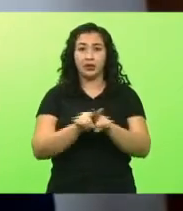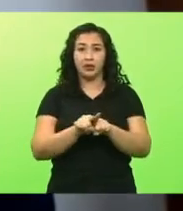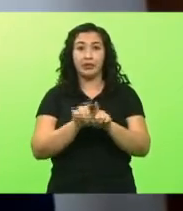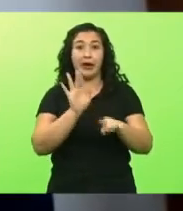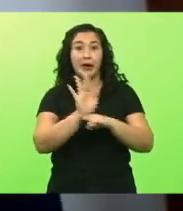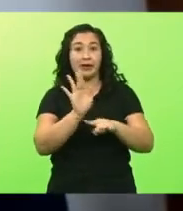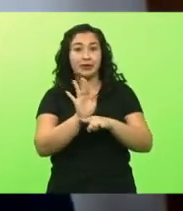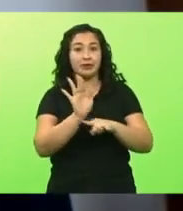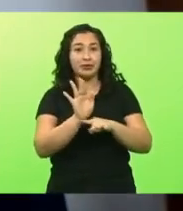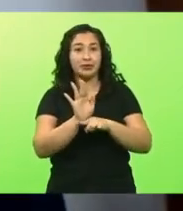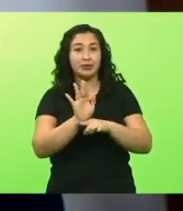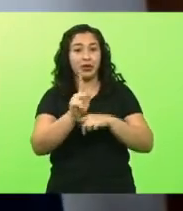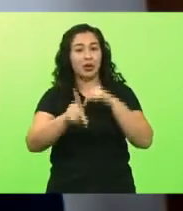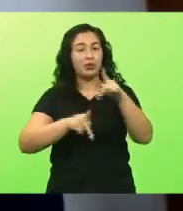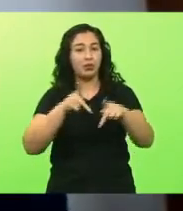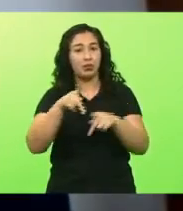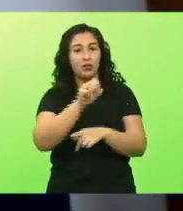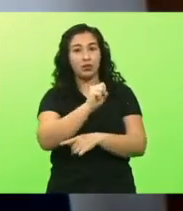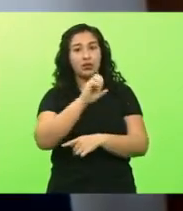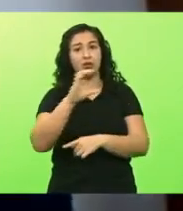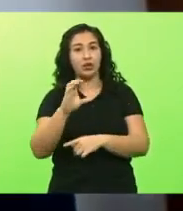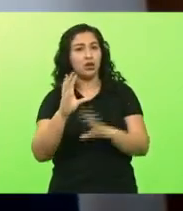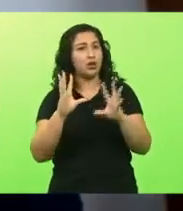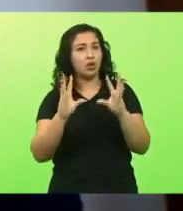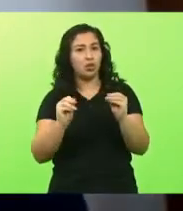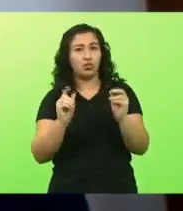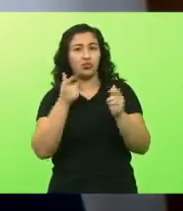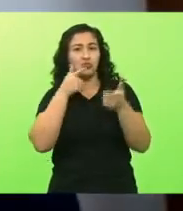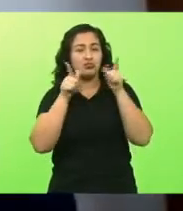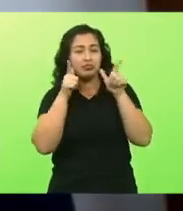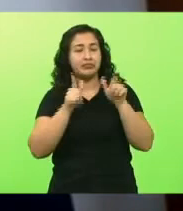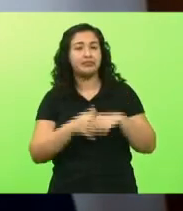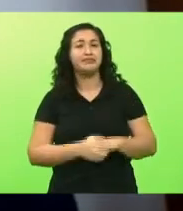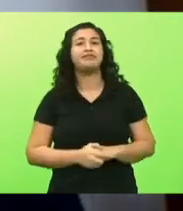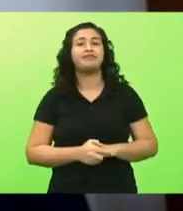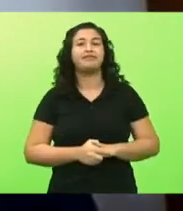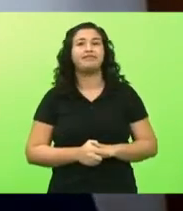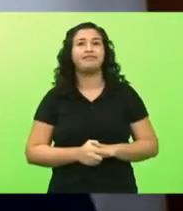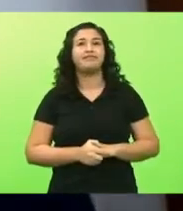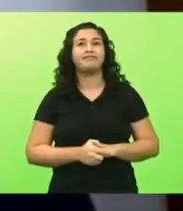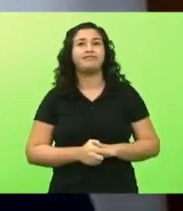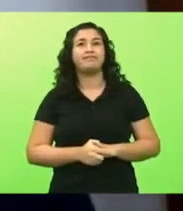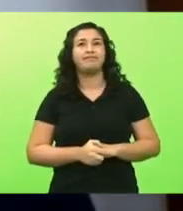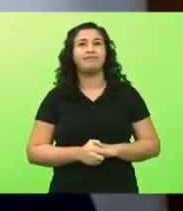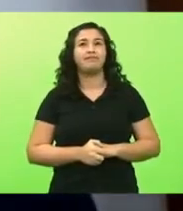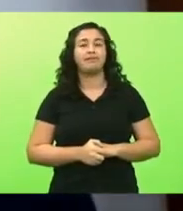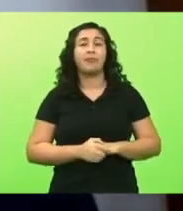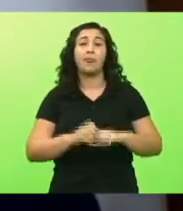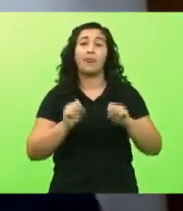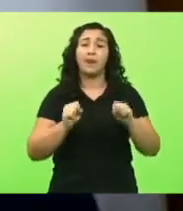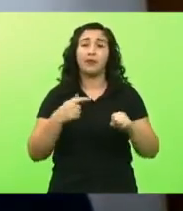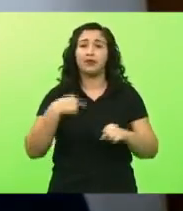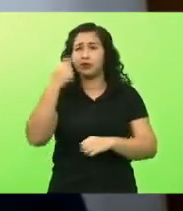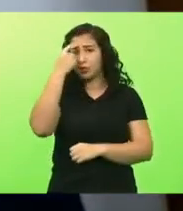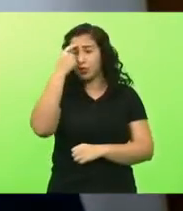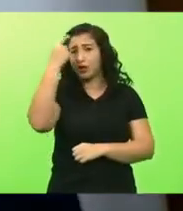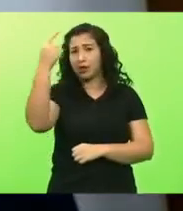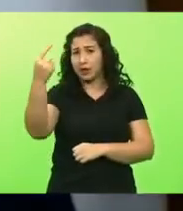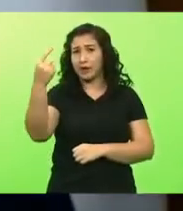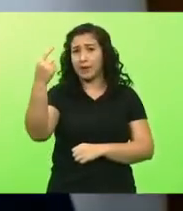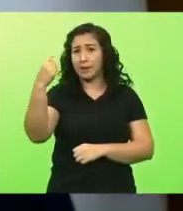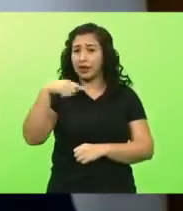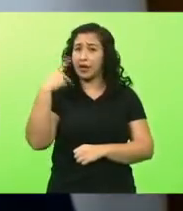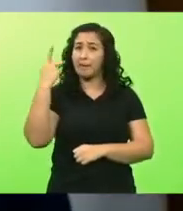com que nós podemos. E, em determinado momento, e aqui eu me lembro do próprio